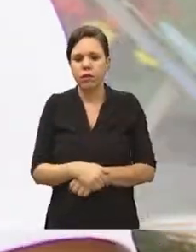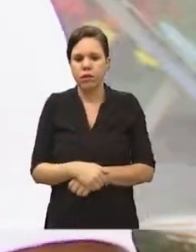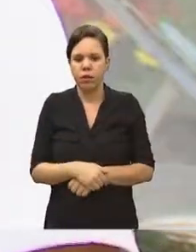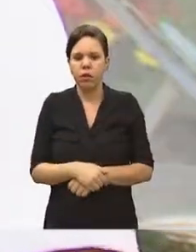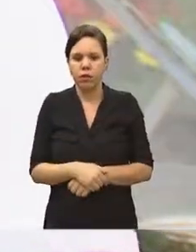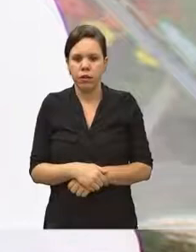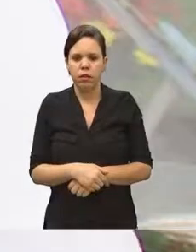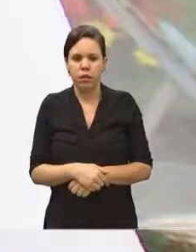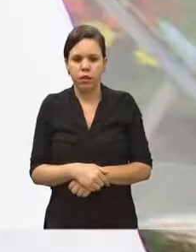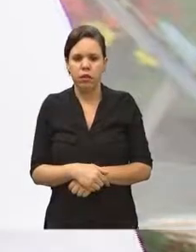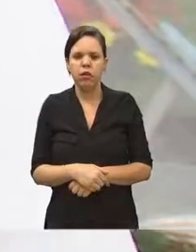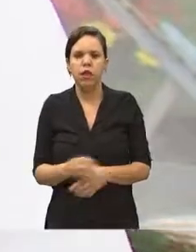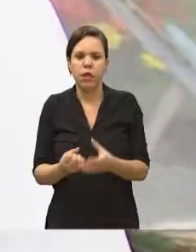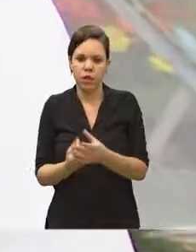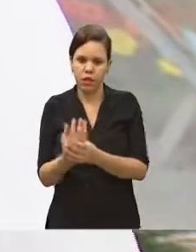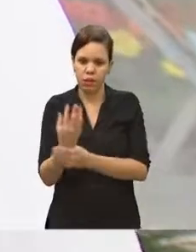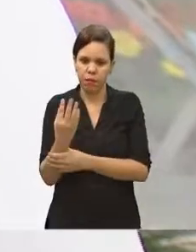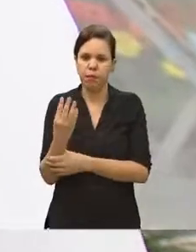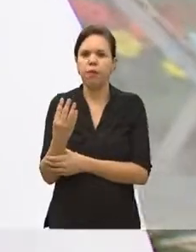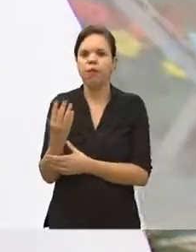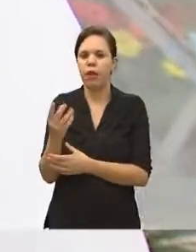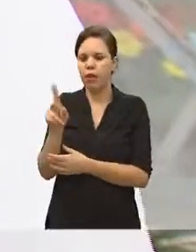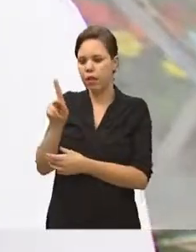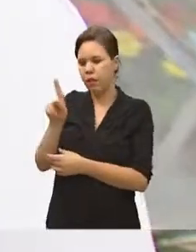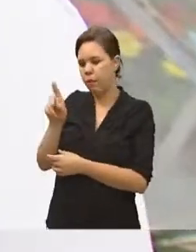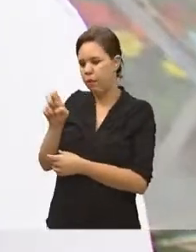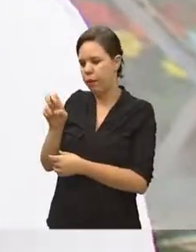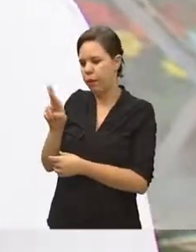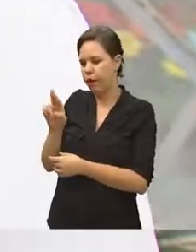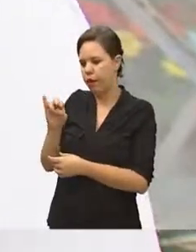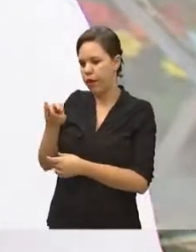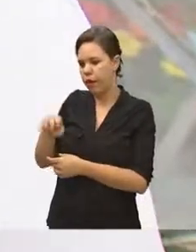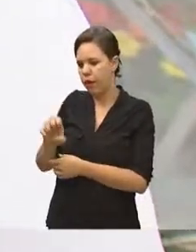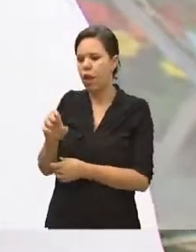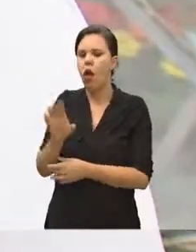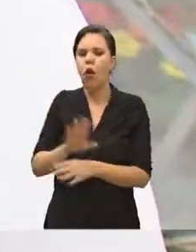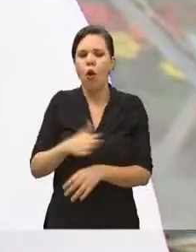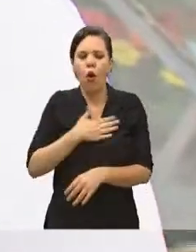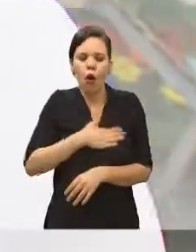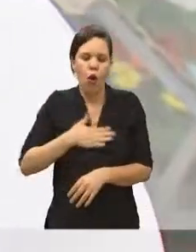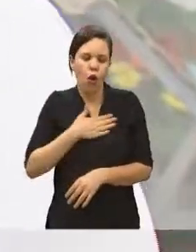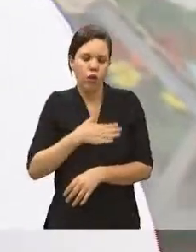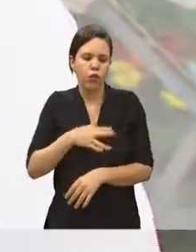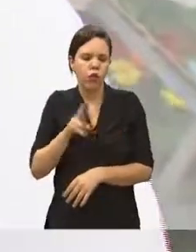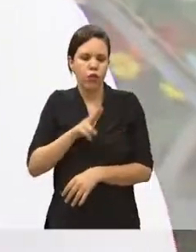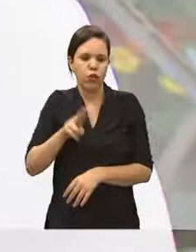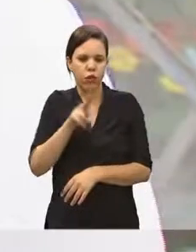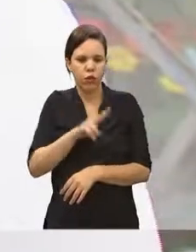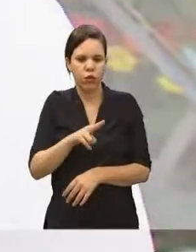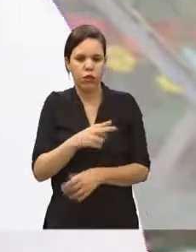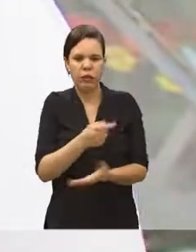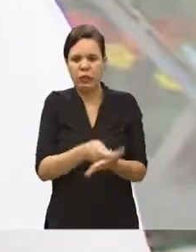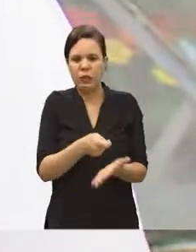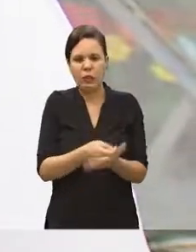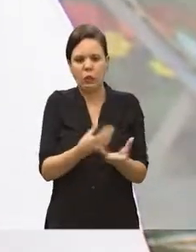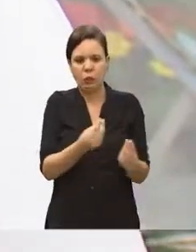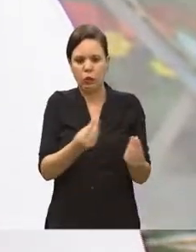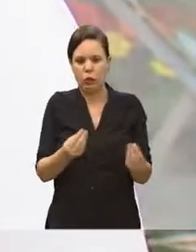Basicamente, as plantas perenes. Eu gosto de usar as plantas que não exigem